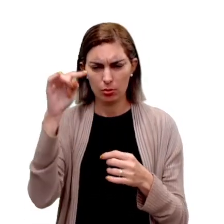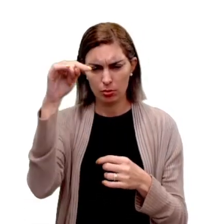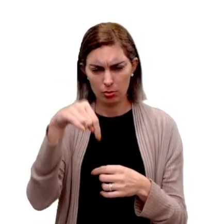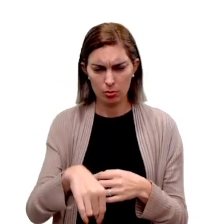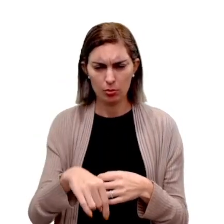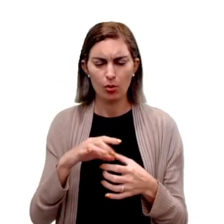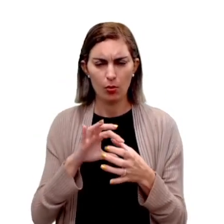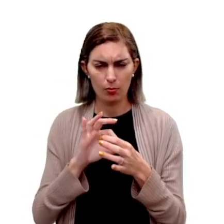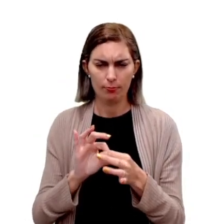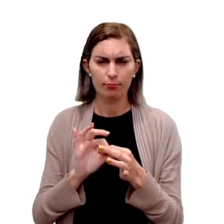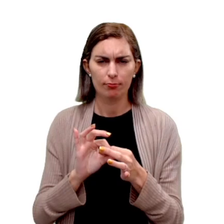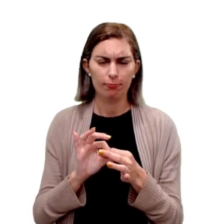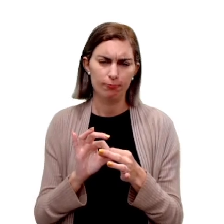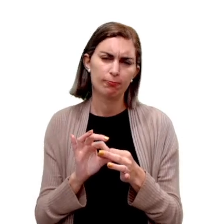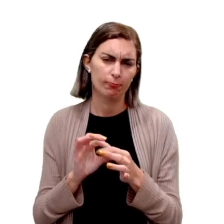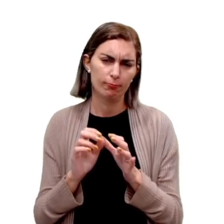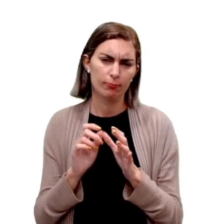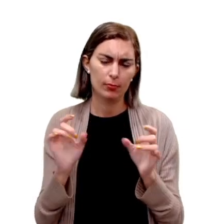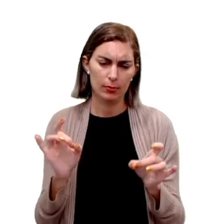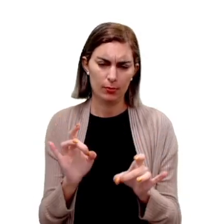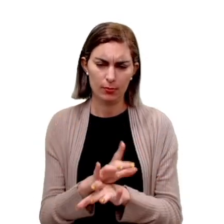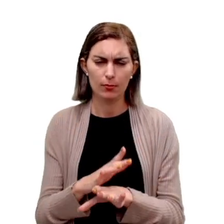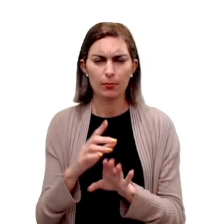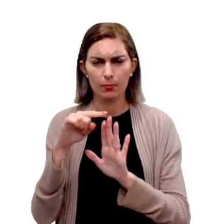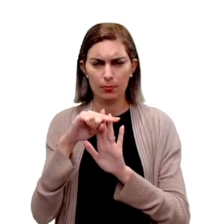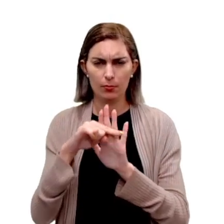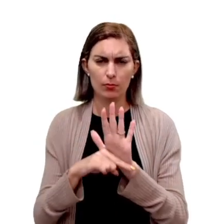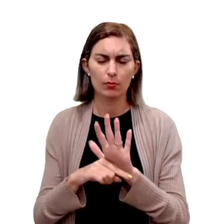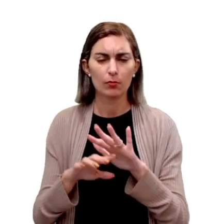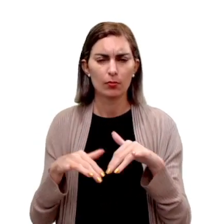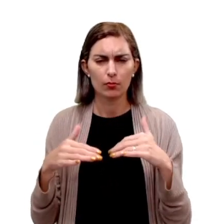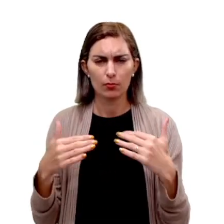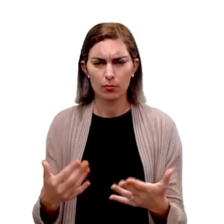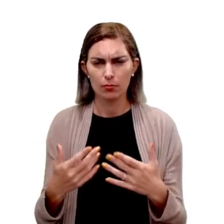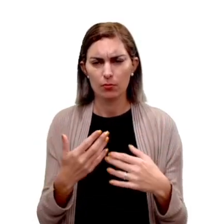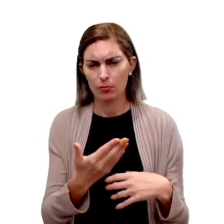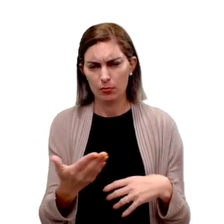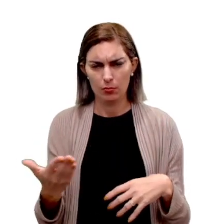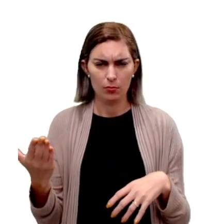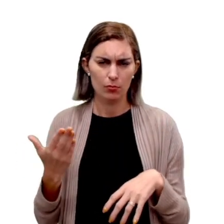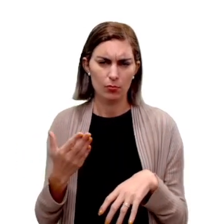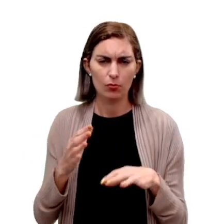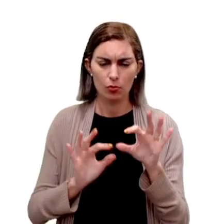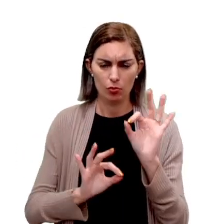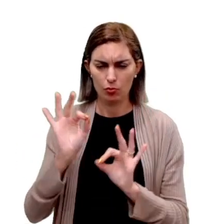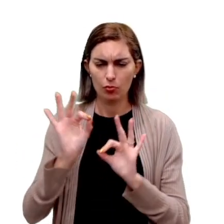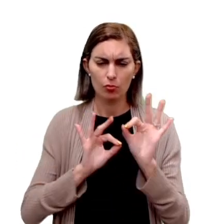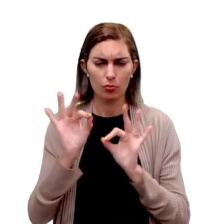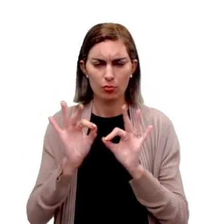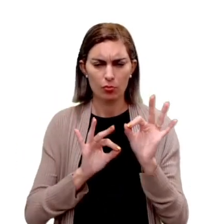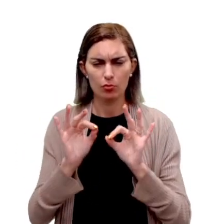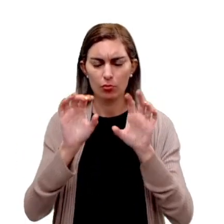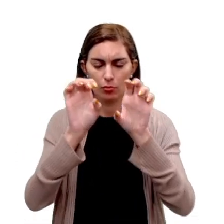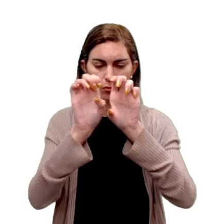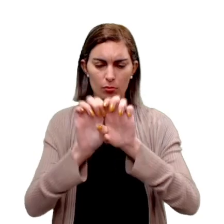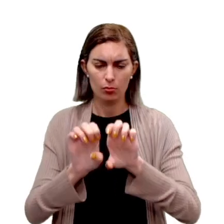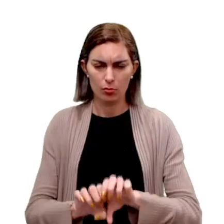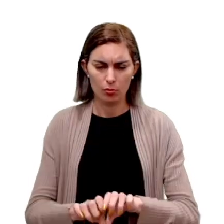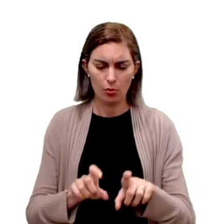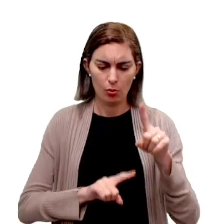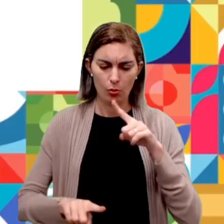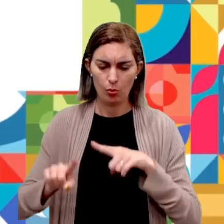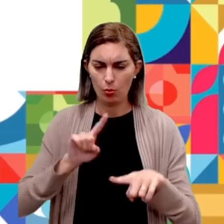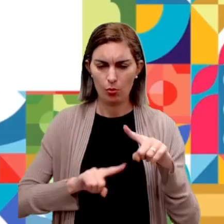outro conector e encerra o programa. Então, isso é o funcionamento de uma estrutura de